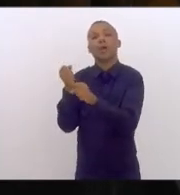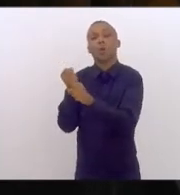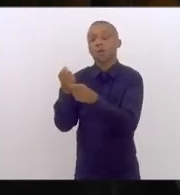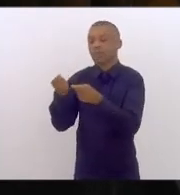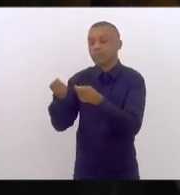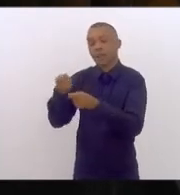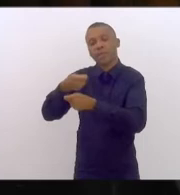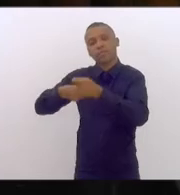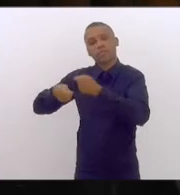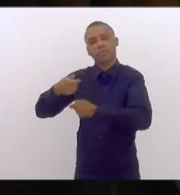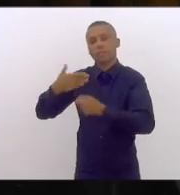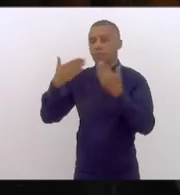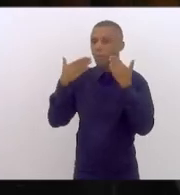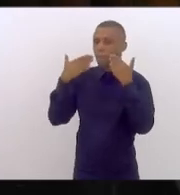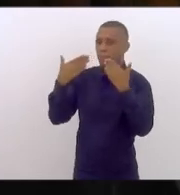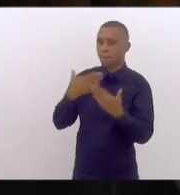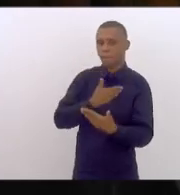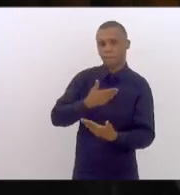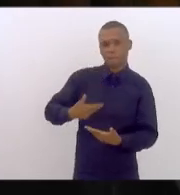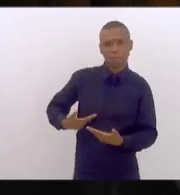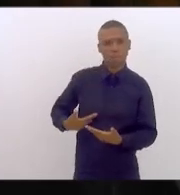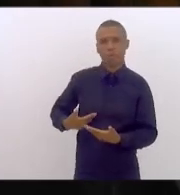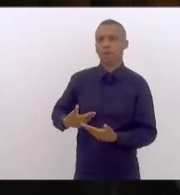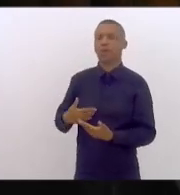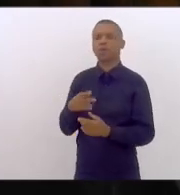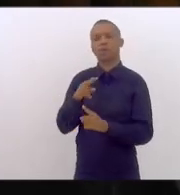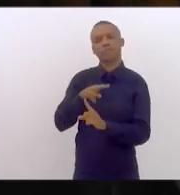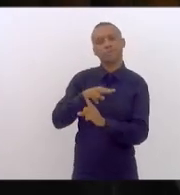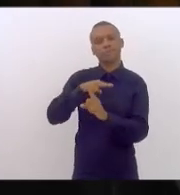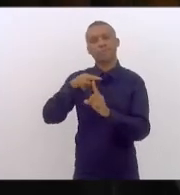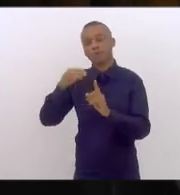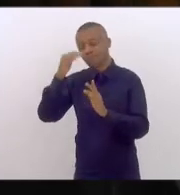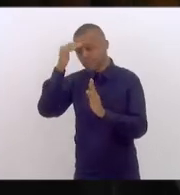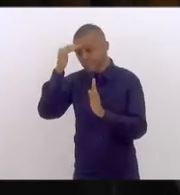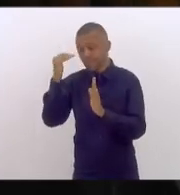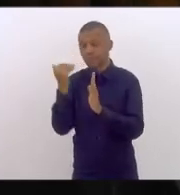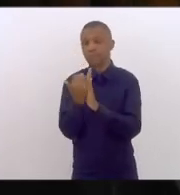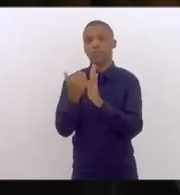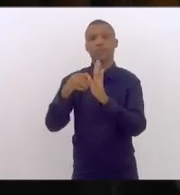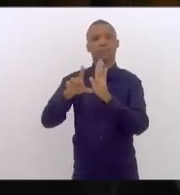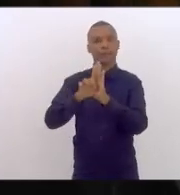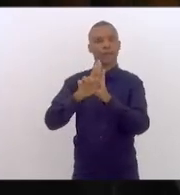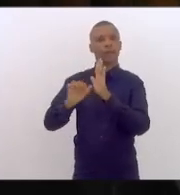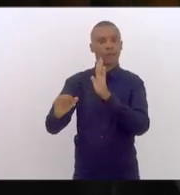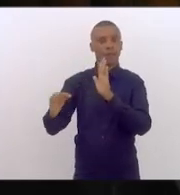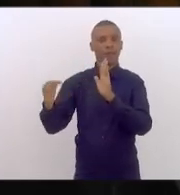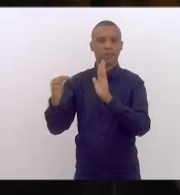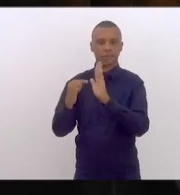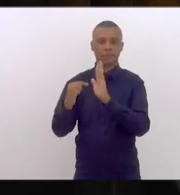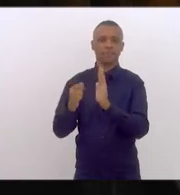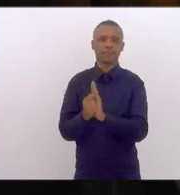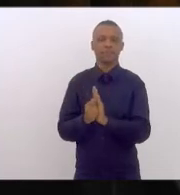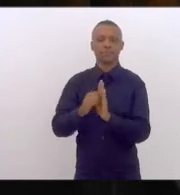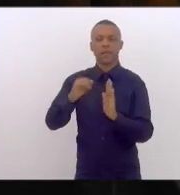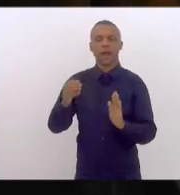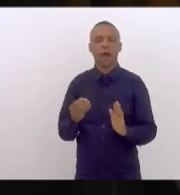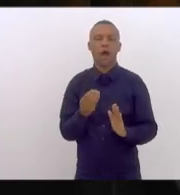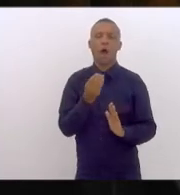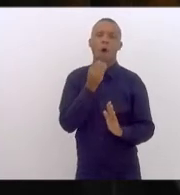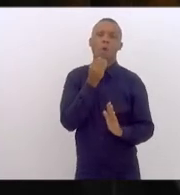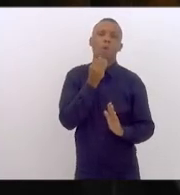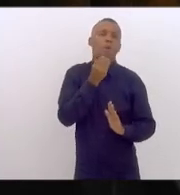pública sobre o ponto de vista da legalidade da oportunidade